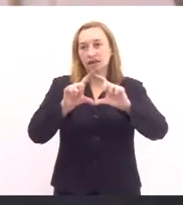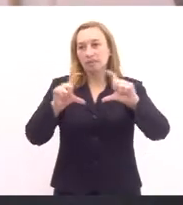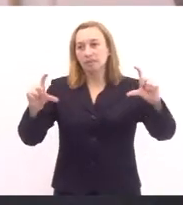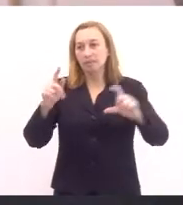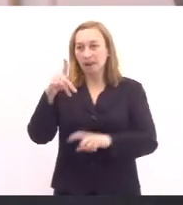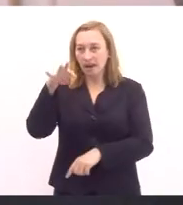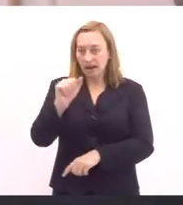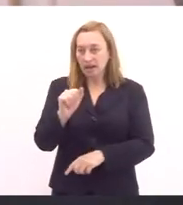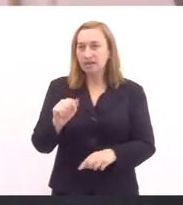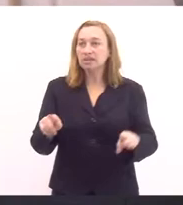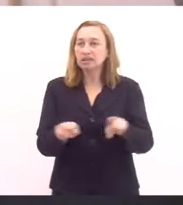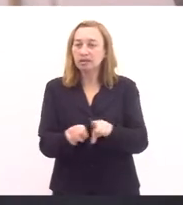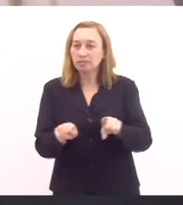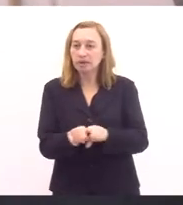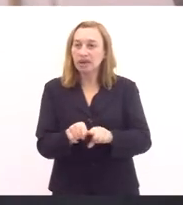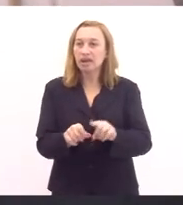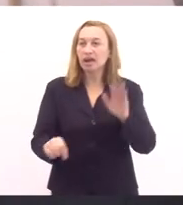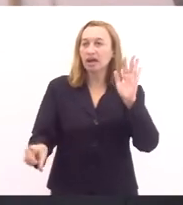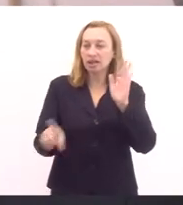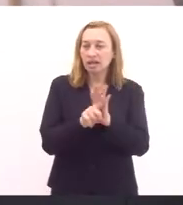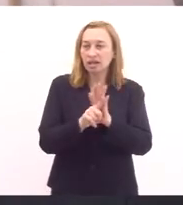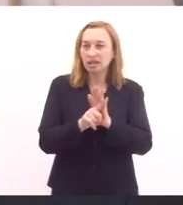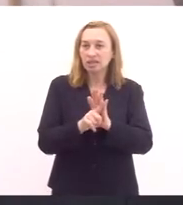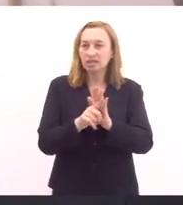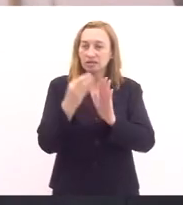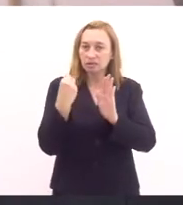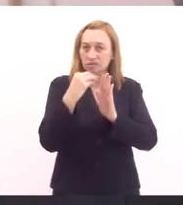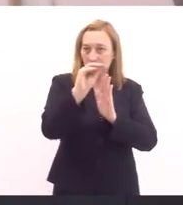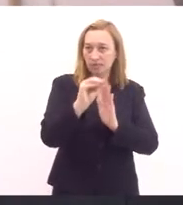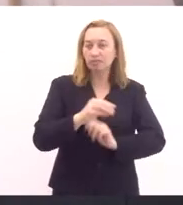maternidades muito bem também